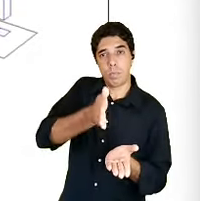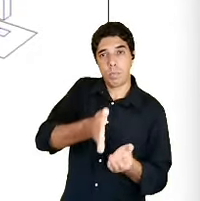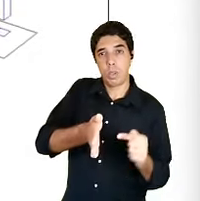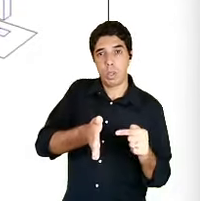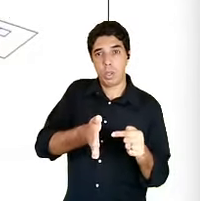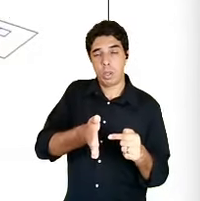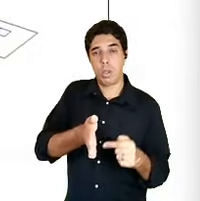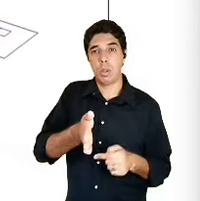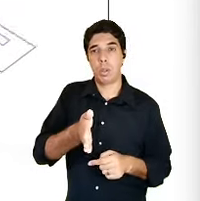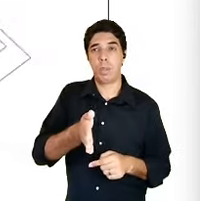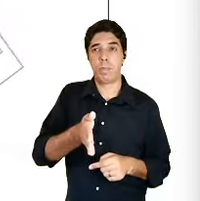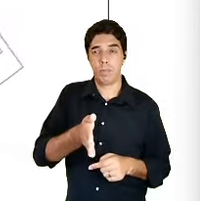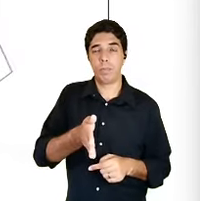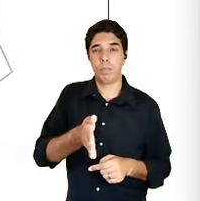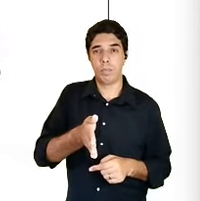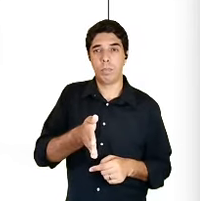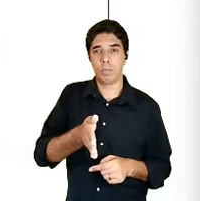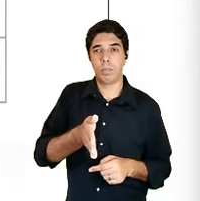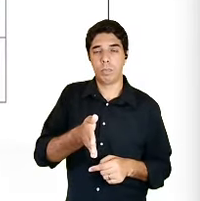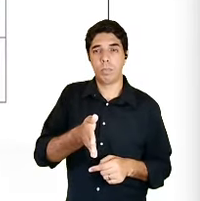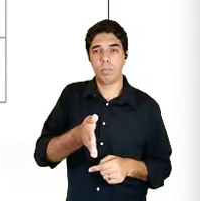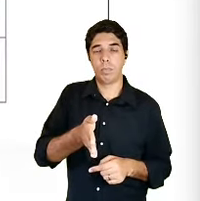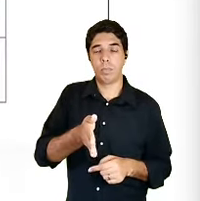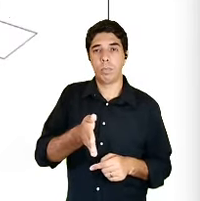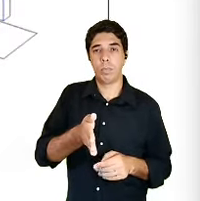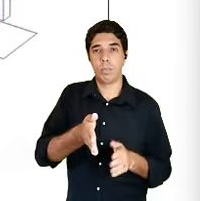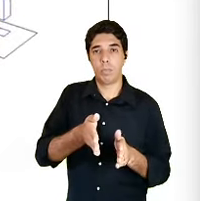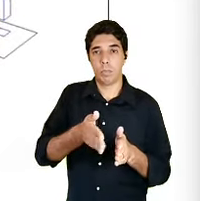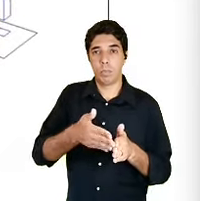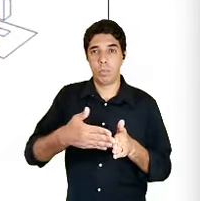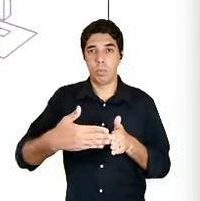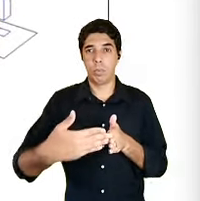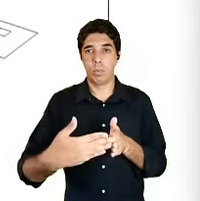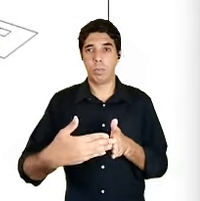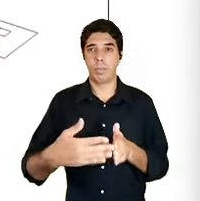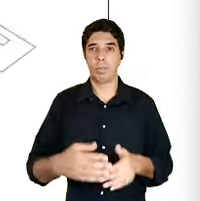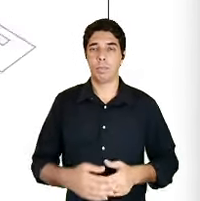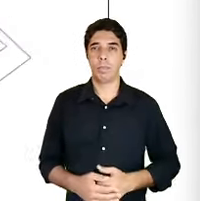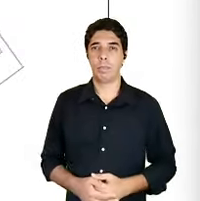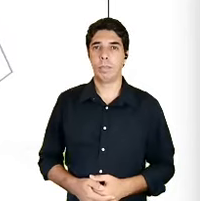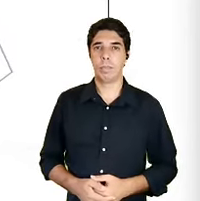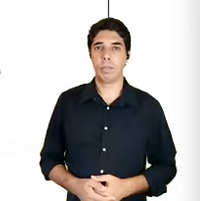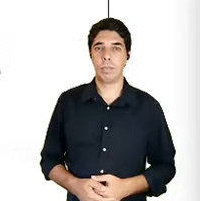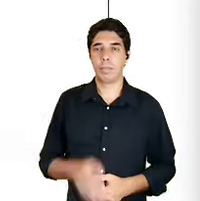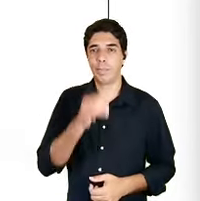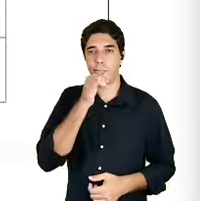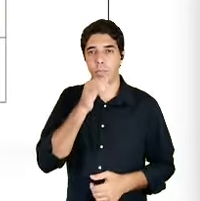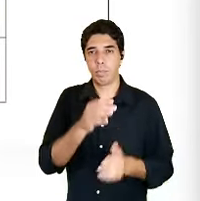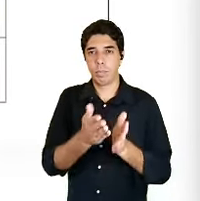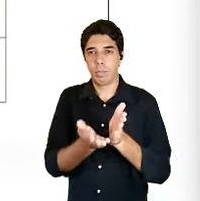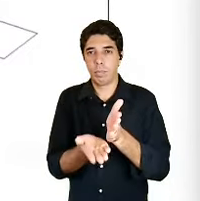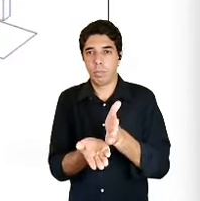certo? Tá aqui o plano horizontal, ó. E agora eu estou vendo aqui de cima, ó. E eu vou fazer uma